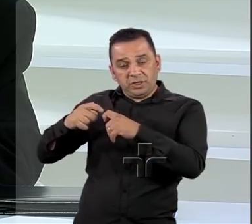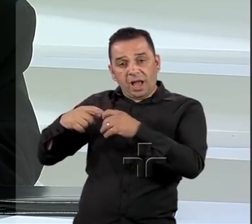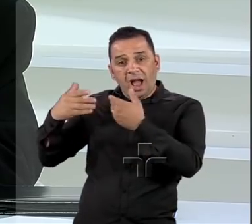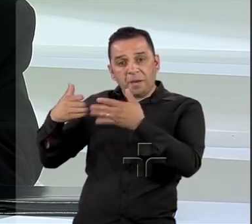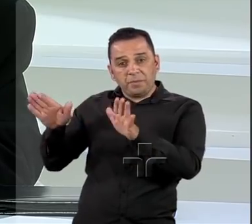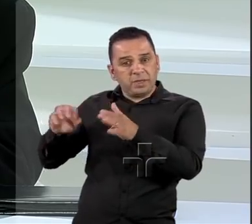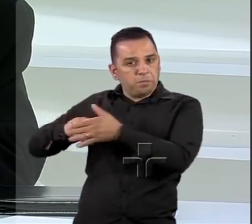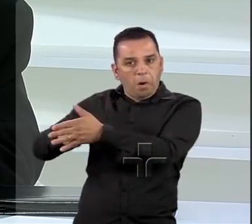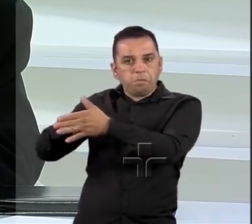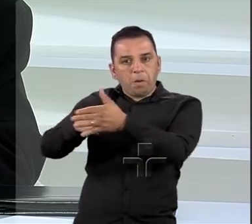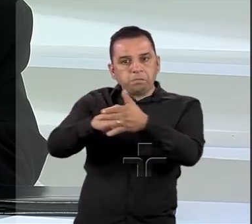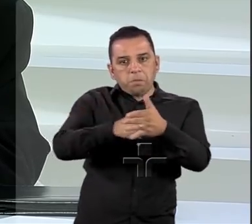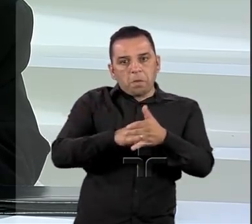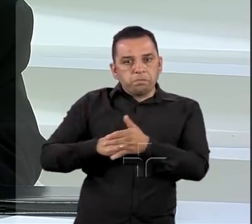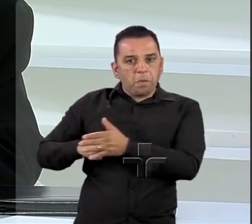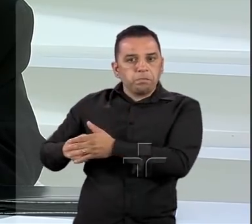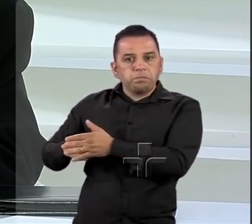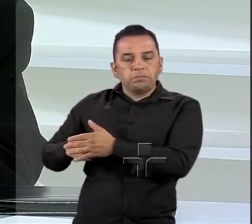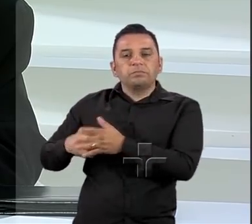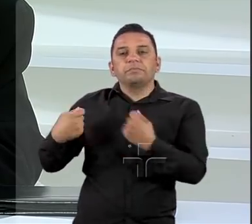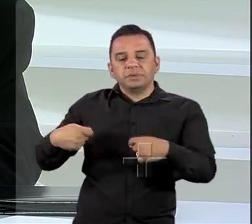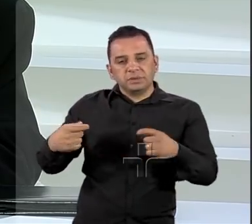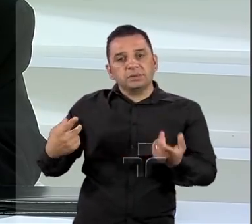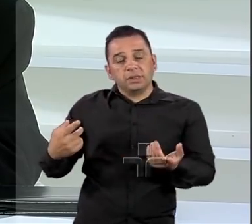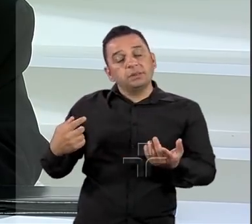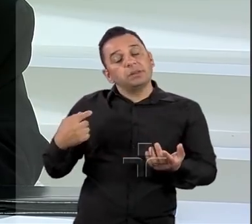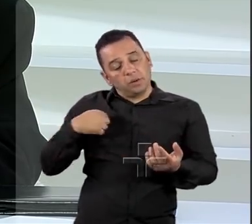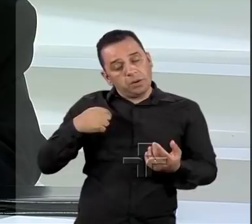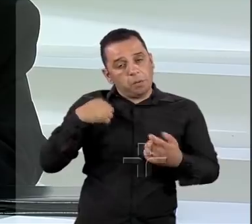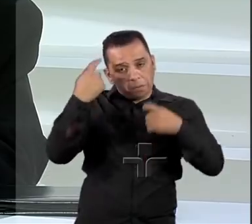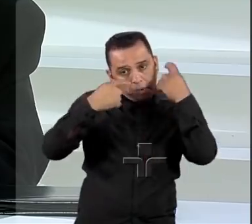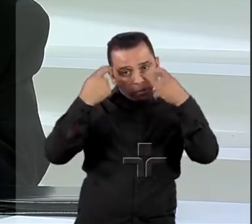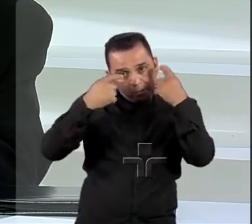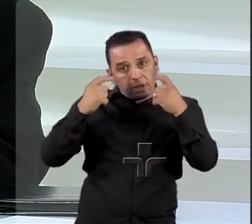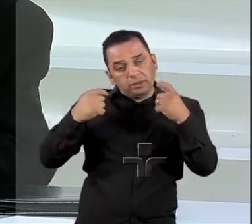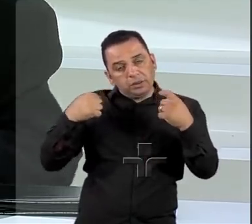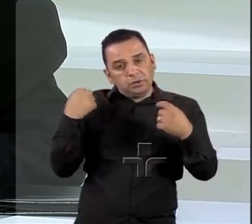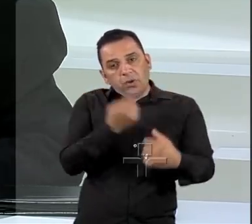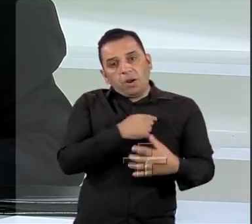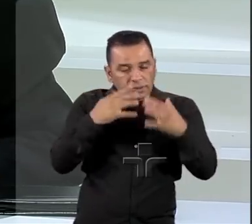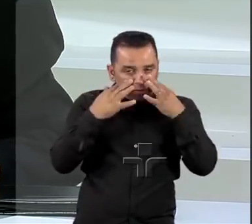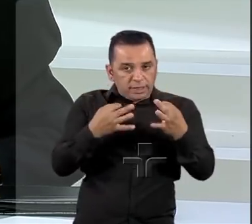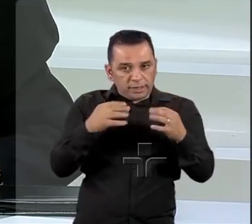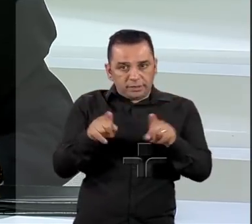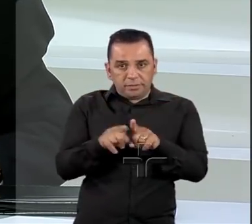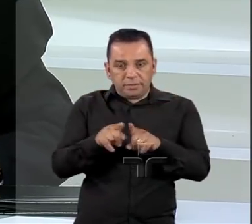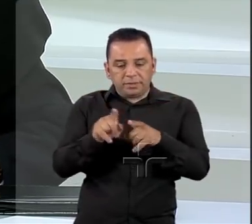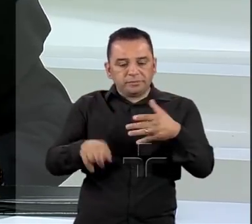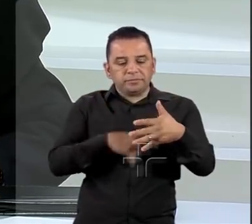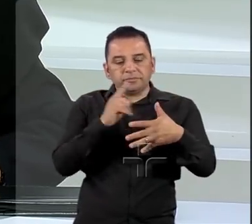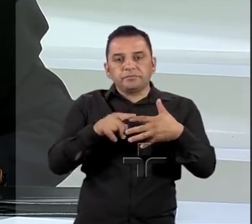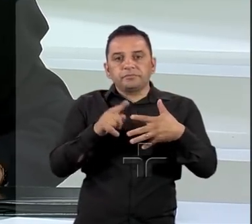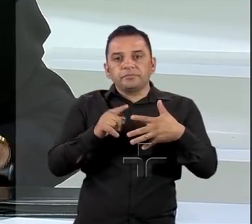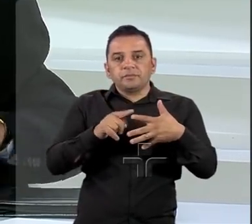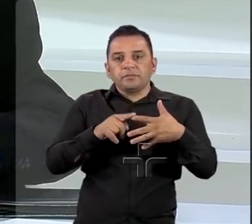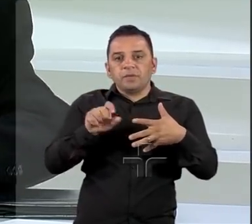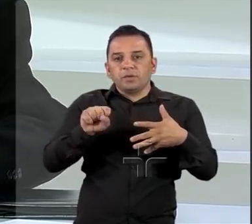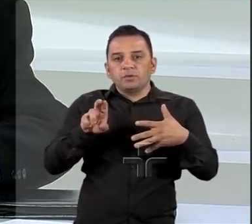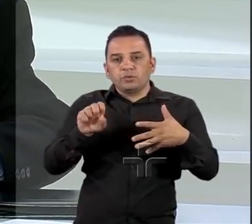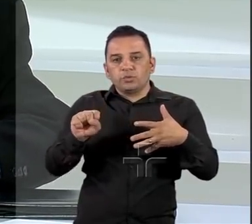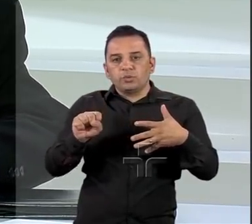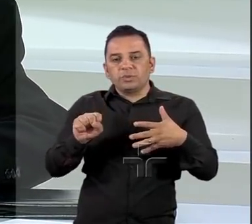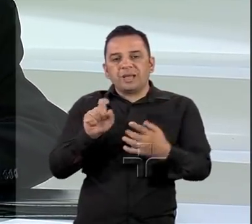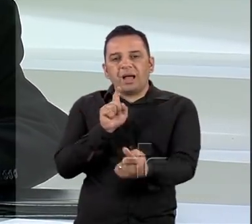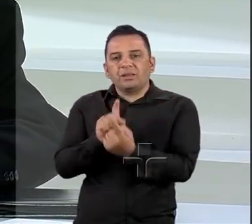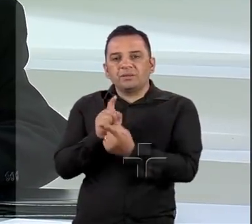que é preocupante e que nós temos que estar atentos. Outro clamor da população é a demora nos atendimentos do SUS. Demora